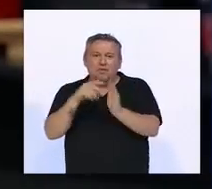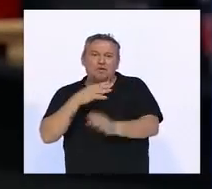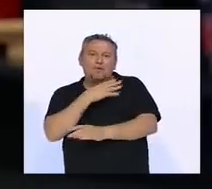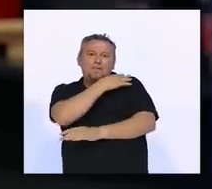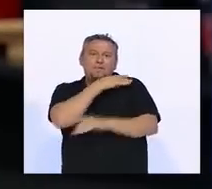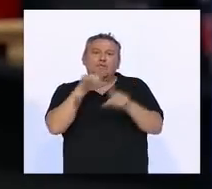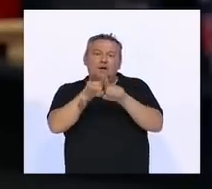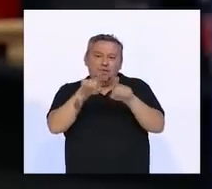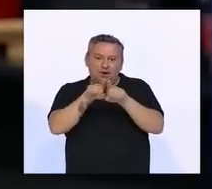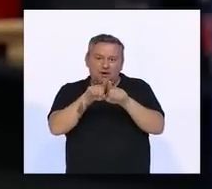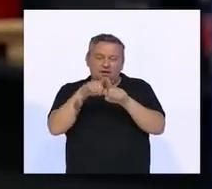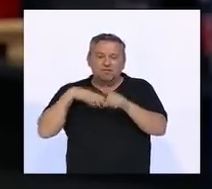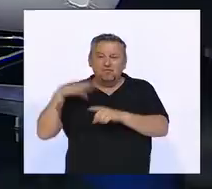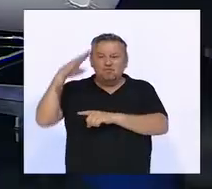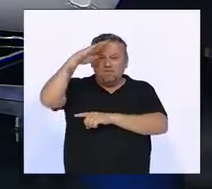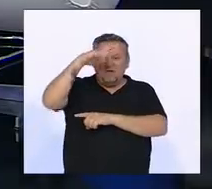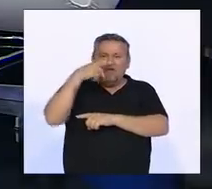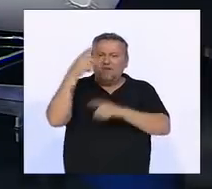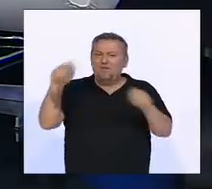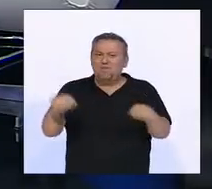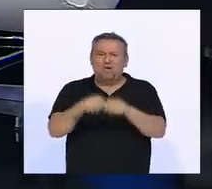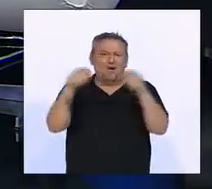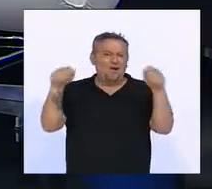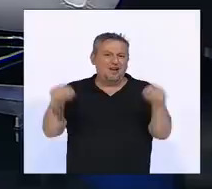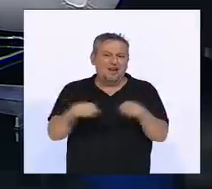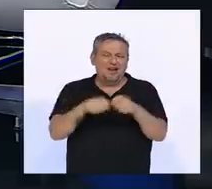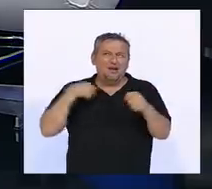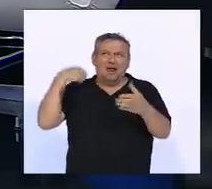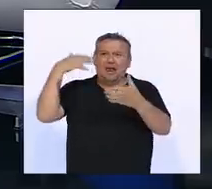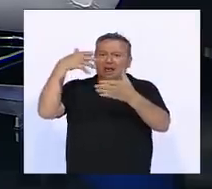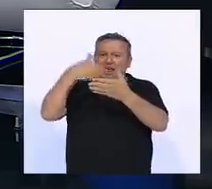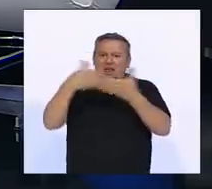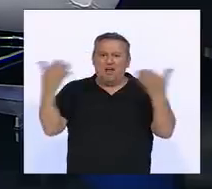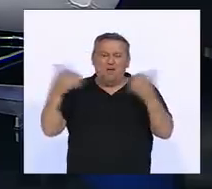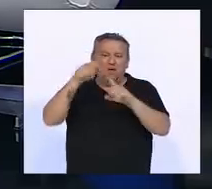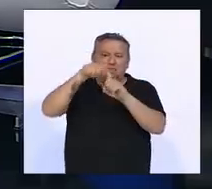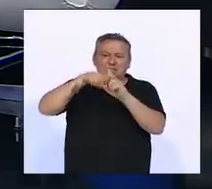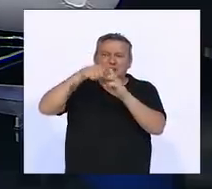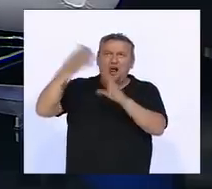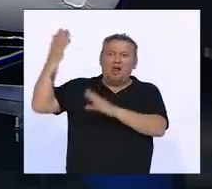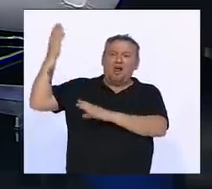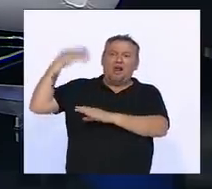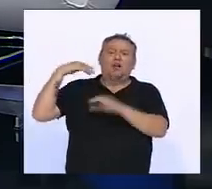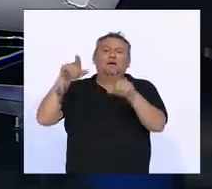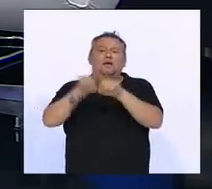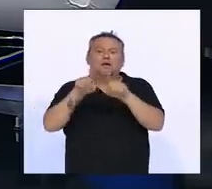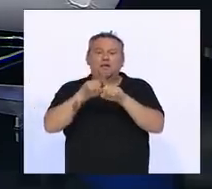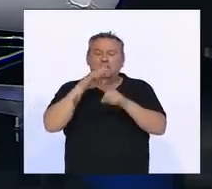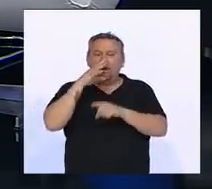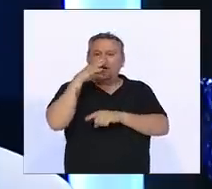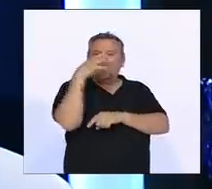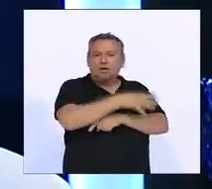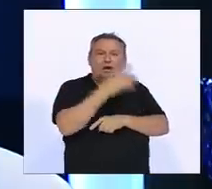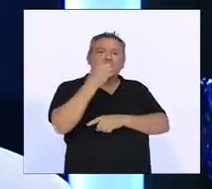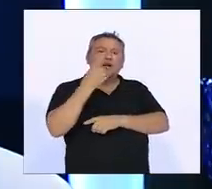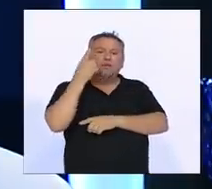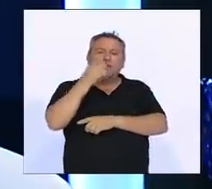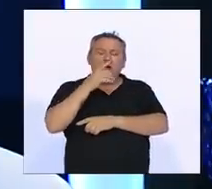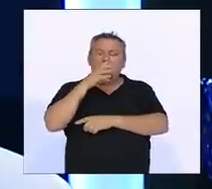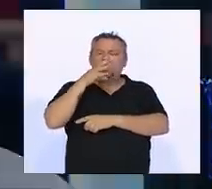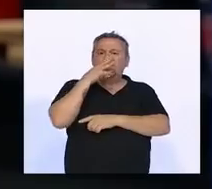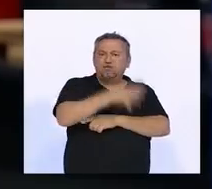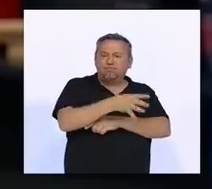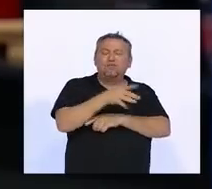o seu general, vem falando bobagens há tempos, há meses, né, agredindo deputadas, agredindo